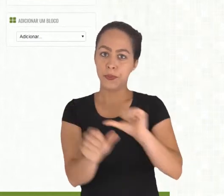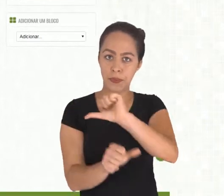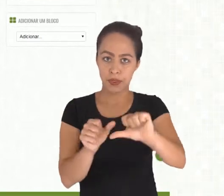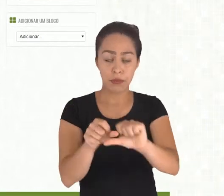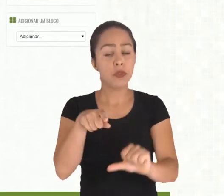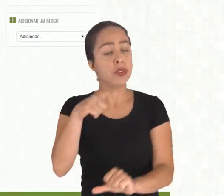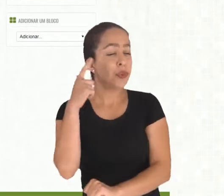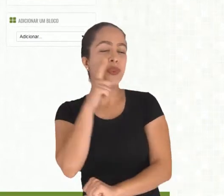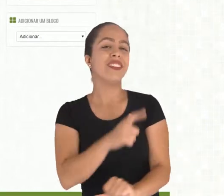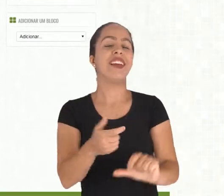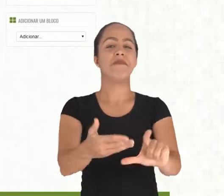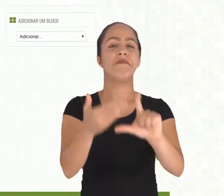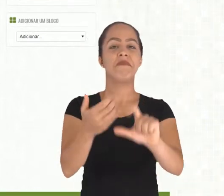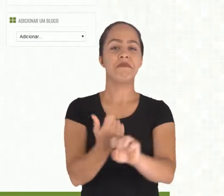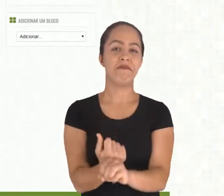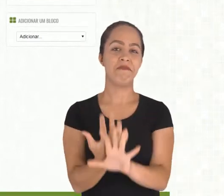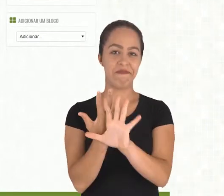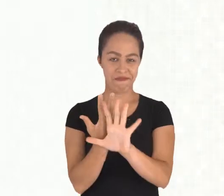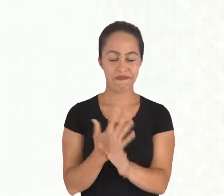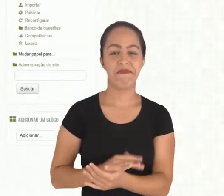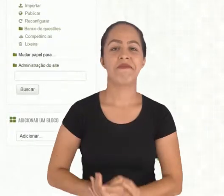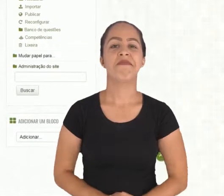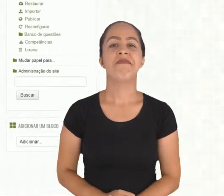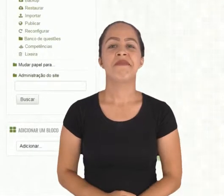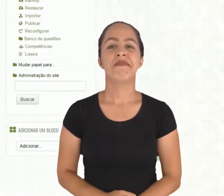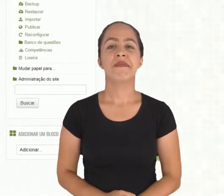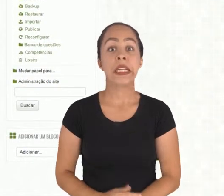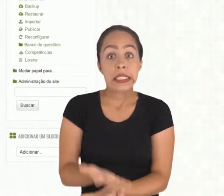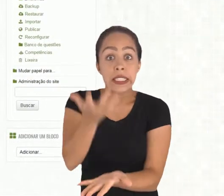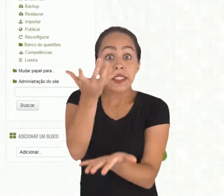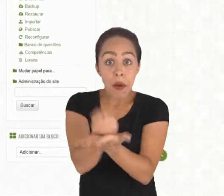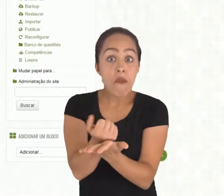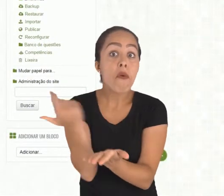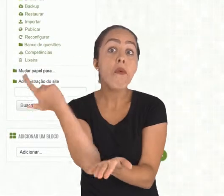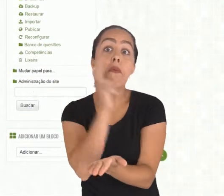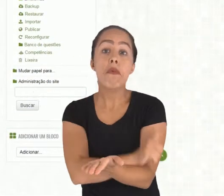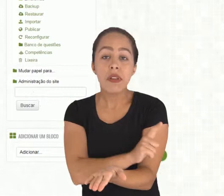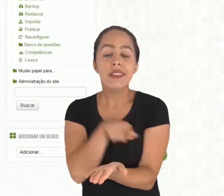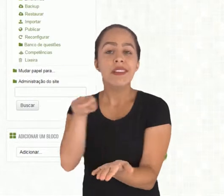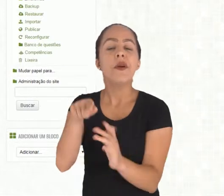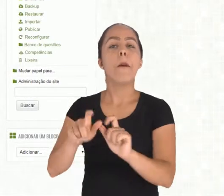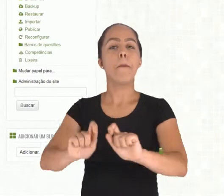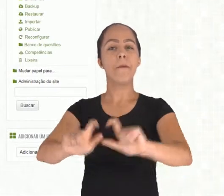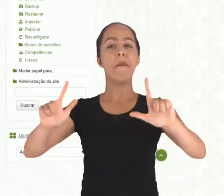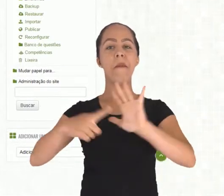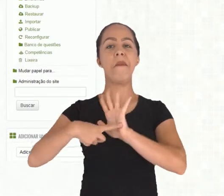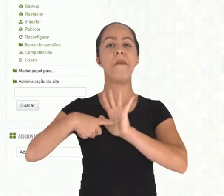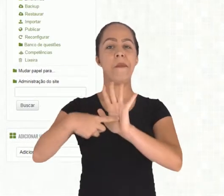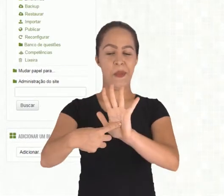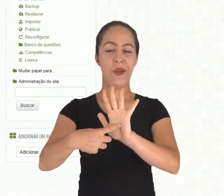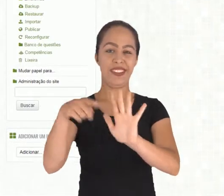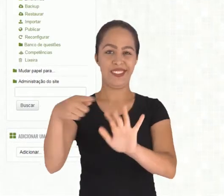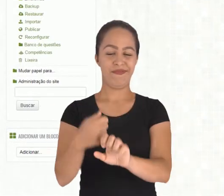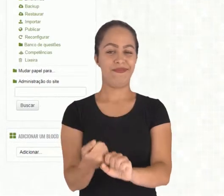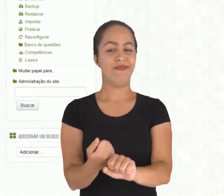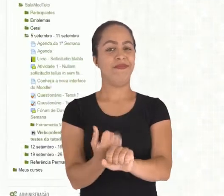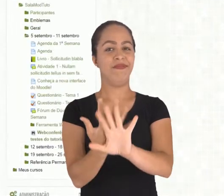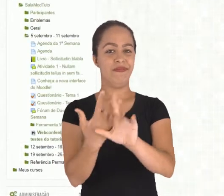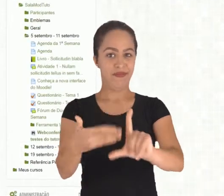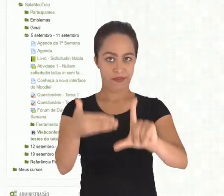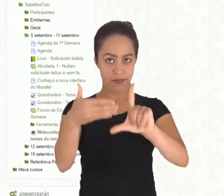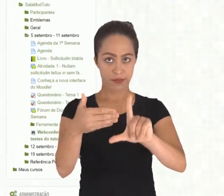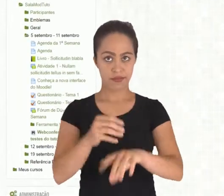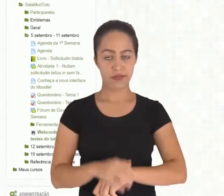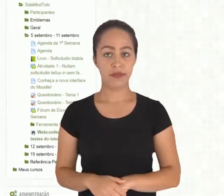salvar que voltar o curso para você ver como fica então uma vez salvo aqui apareceu o nosso recurso se você entrar no recurso